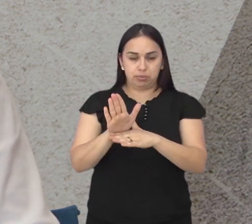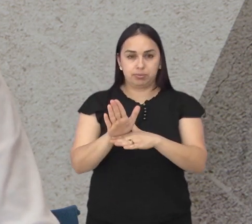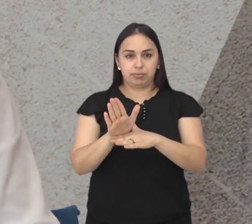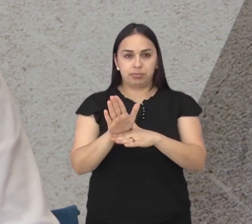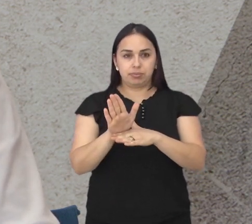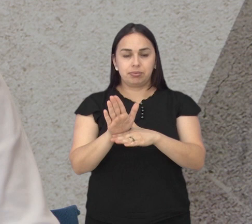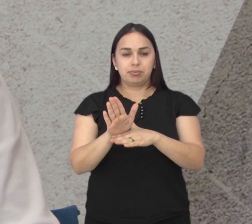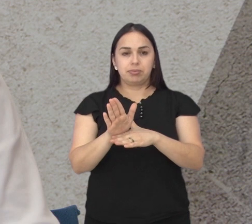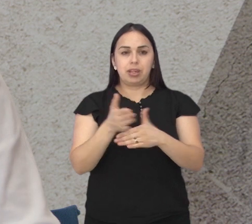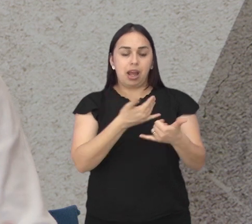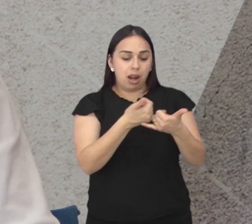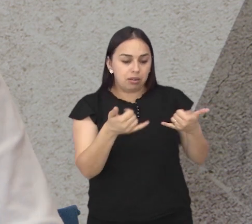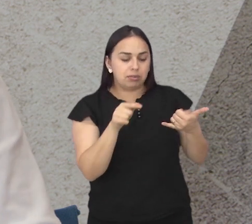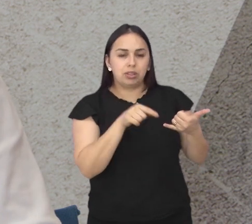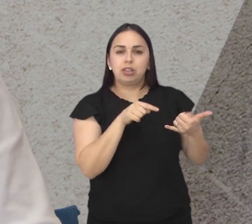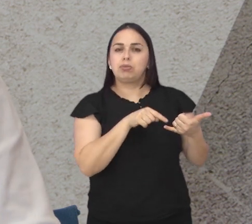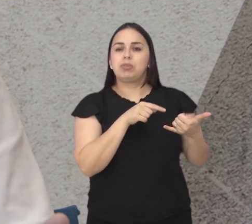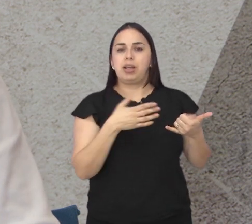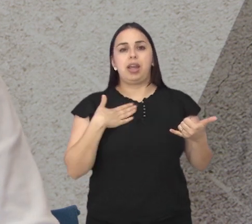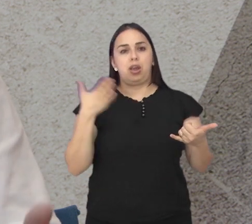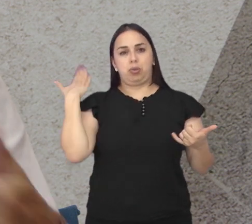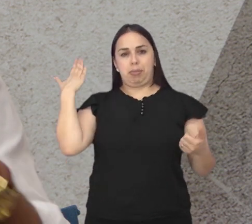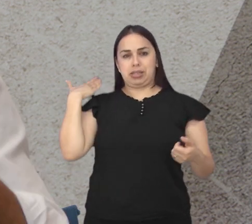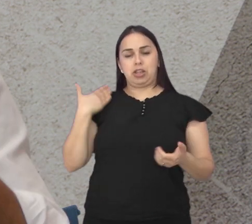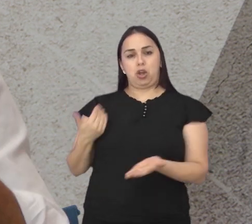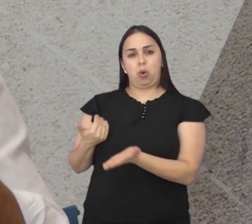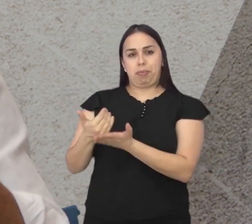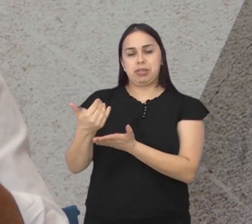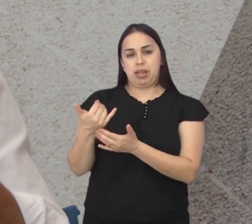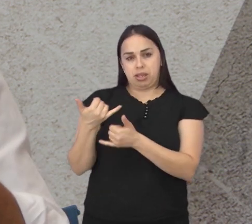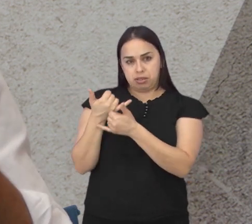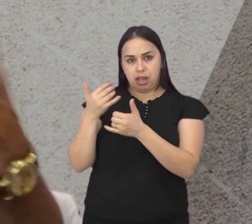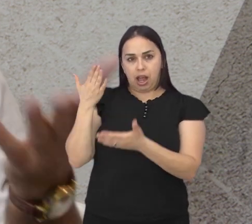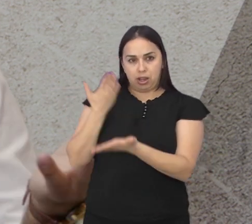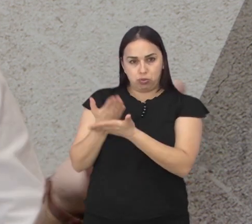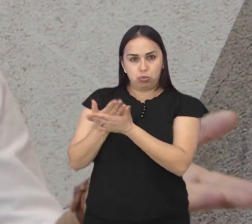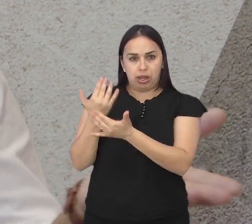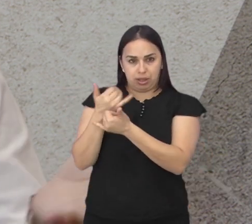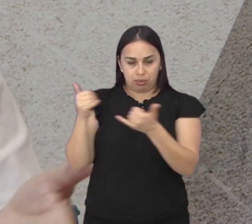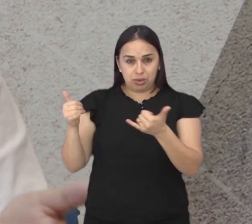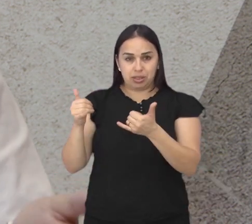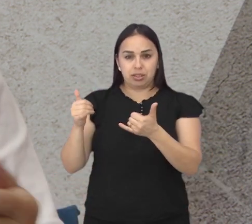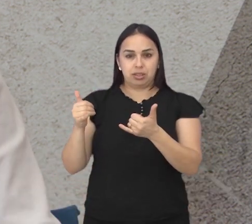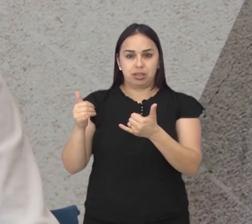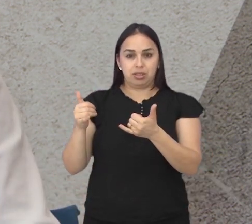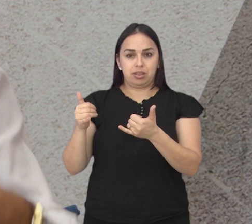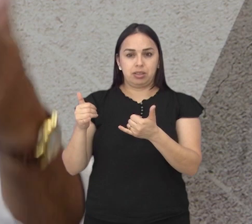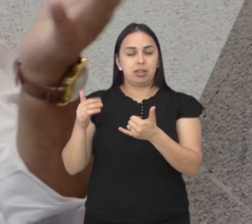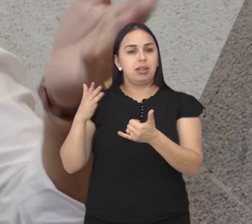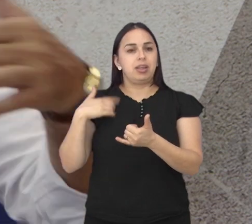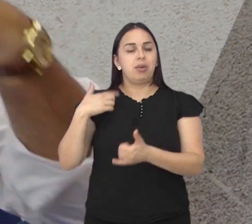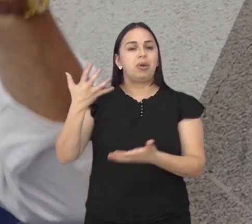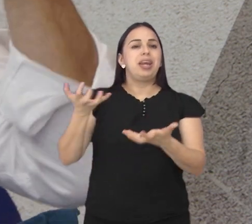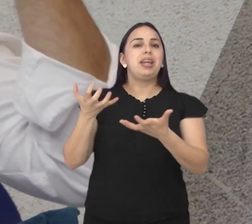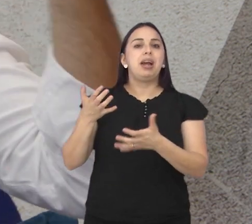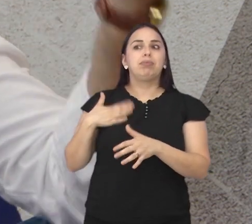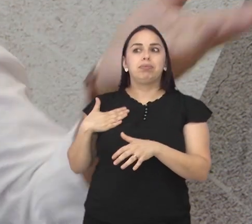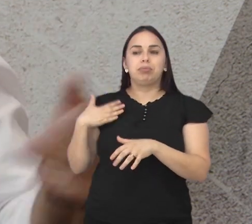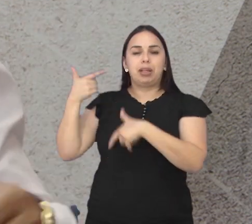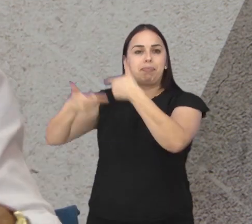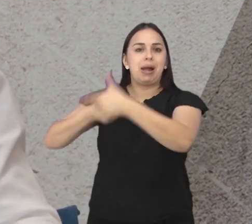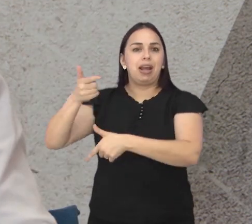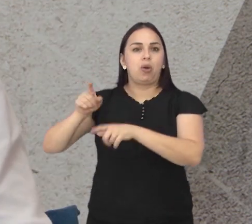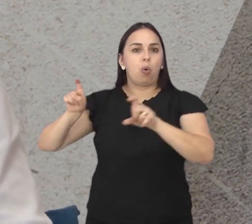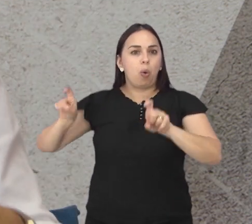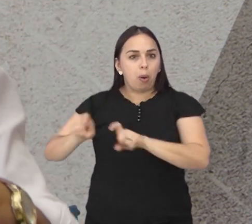super importante, porque já está, né, muito forte. Eu, quando comecei, eu fiz eletrônica, né, no digital, que a minha ideia era mexer